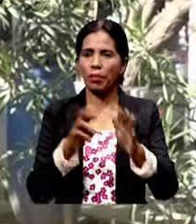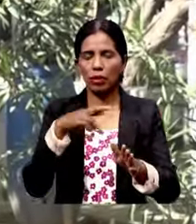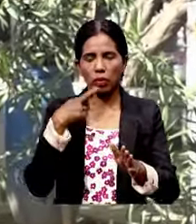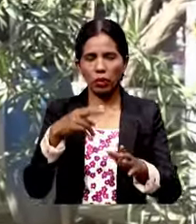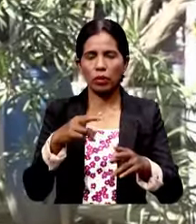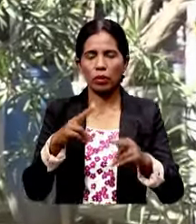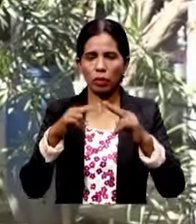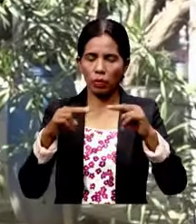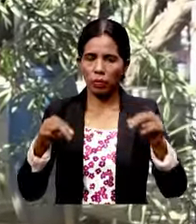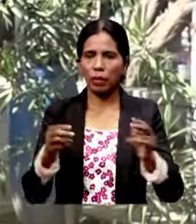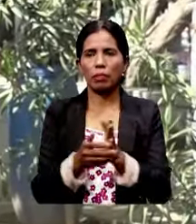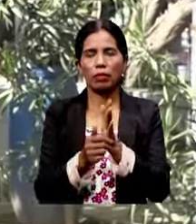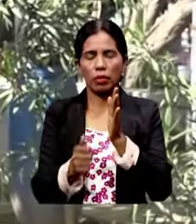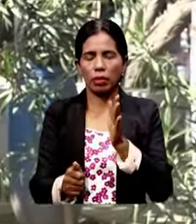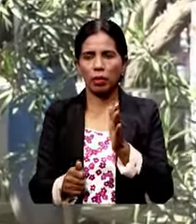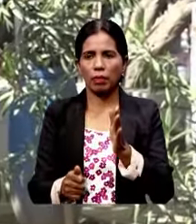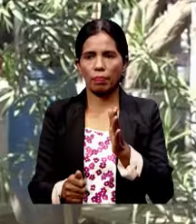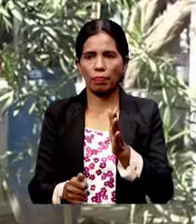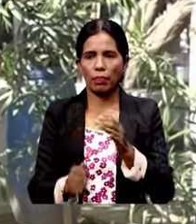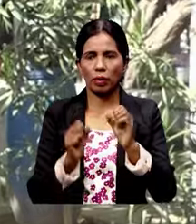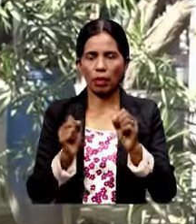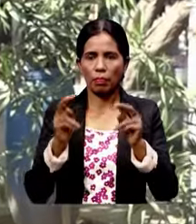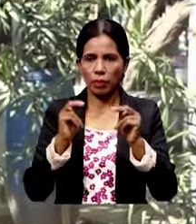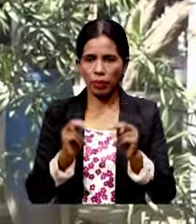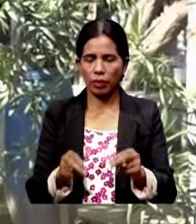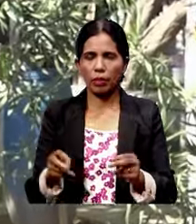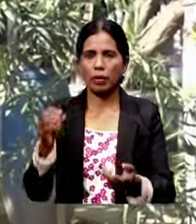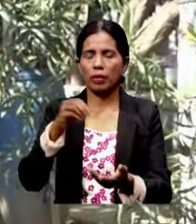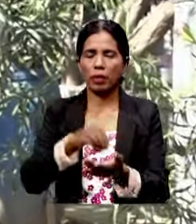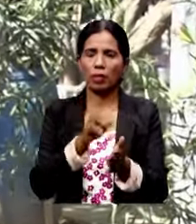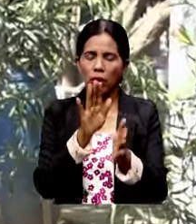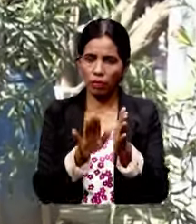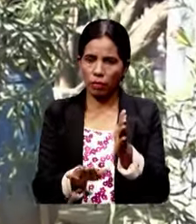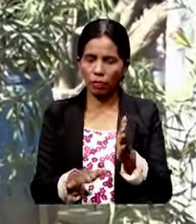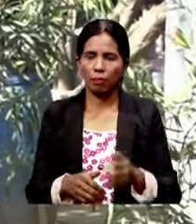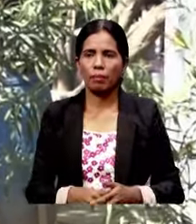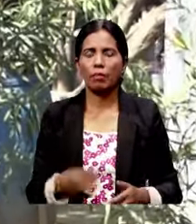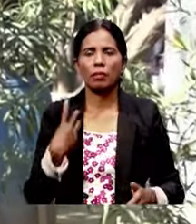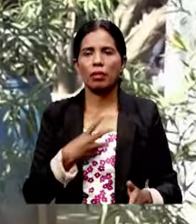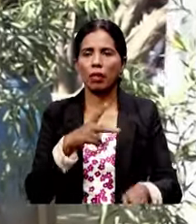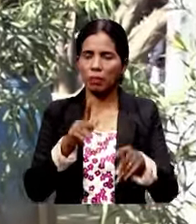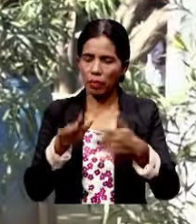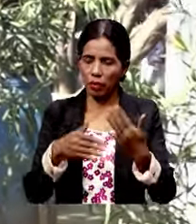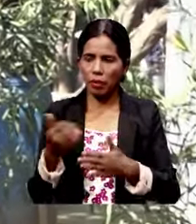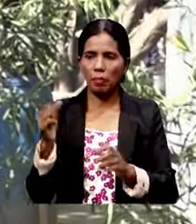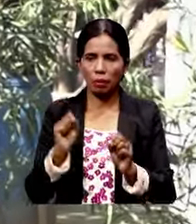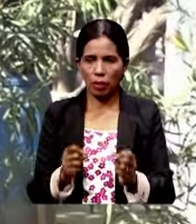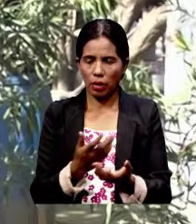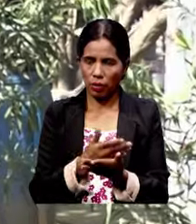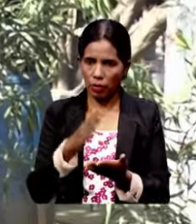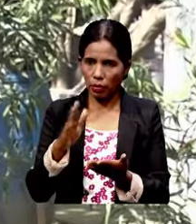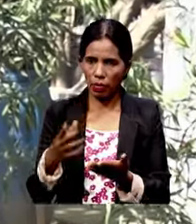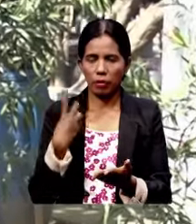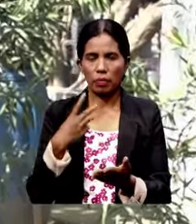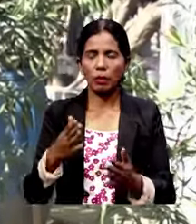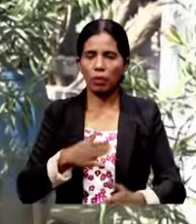serne, alors on peut précisément réduire tout par année, et tenir pour serne, belle hola, à ton année, et belle